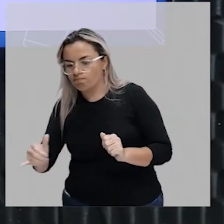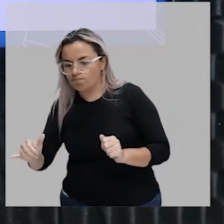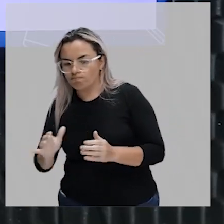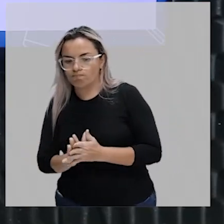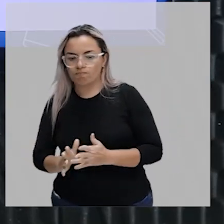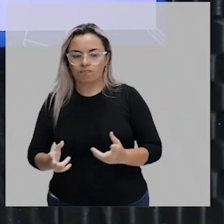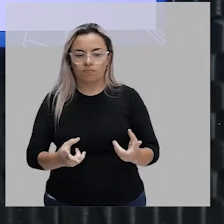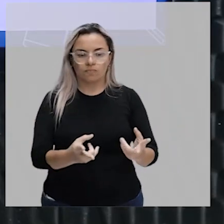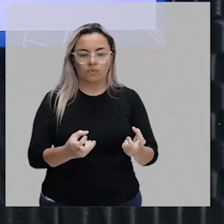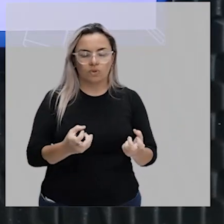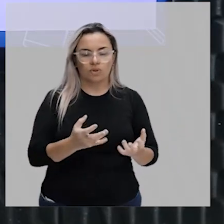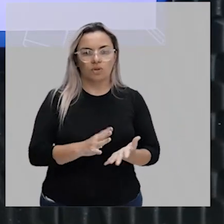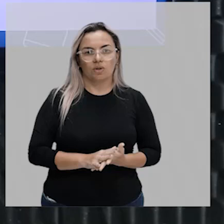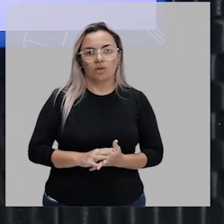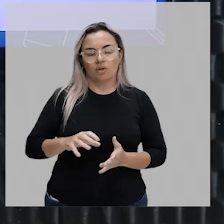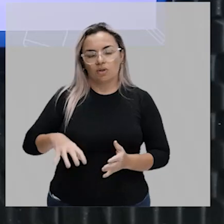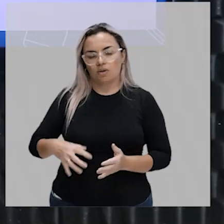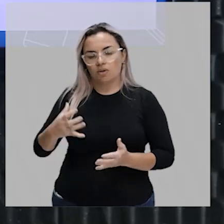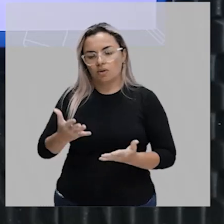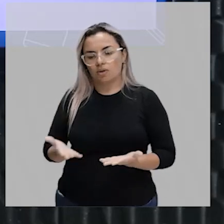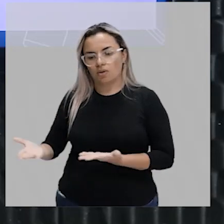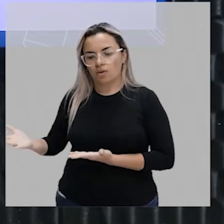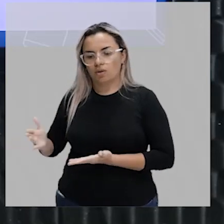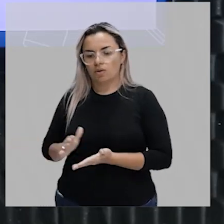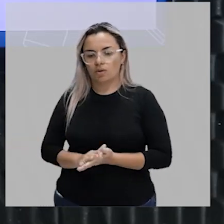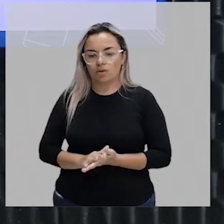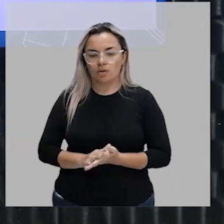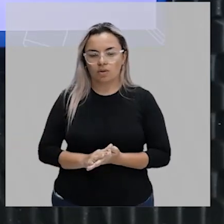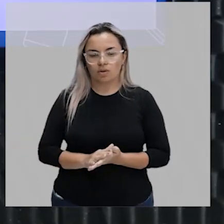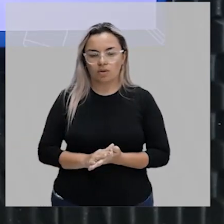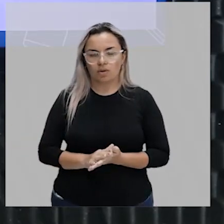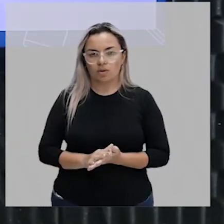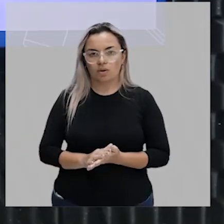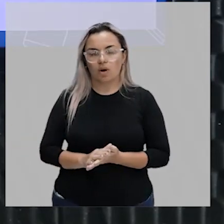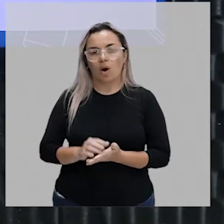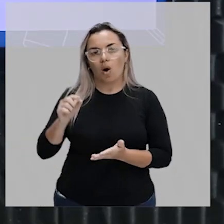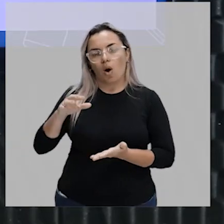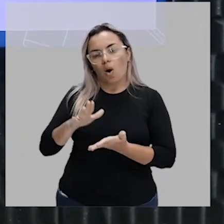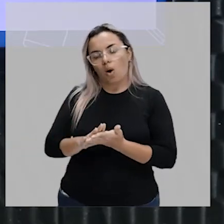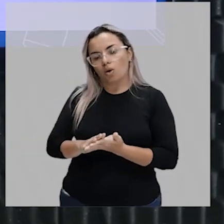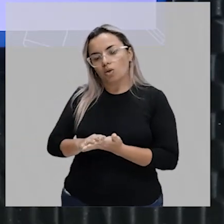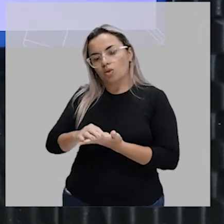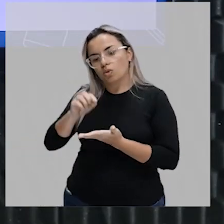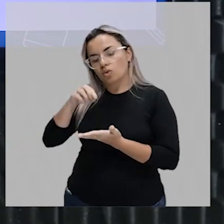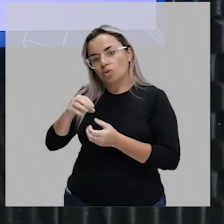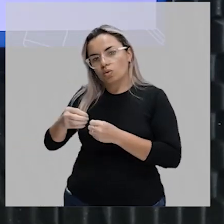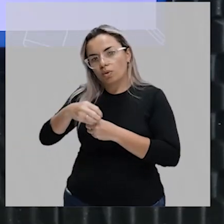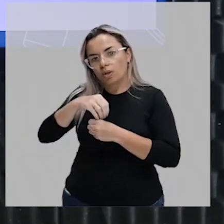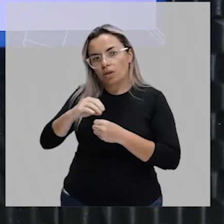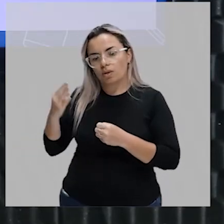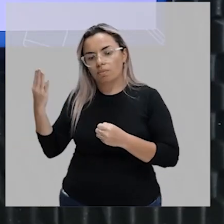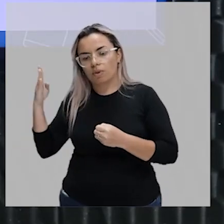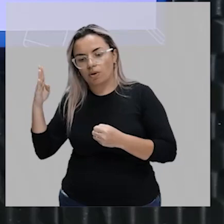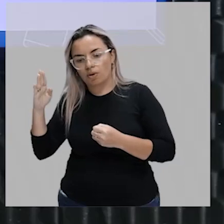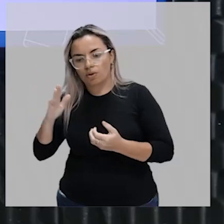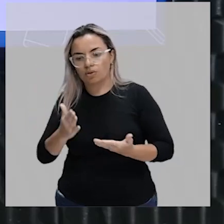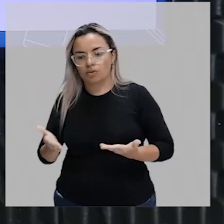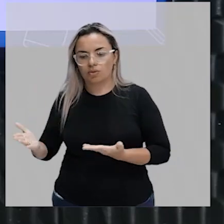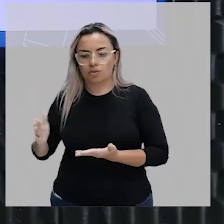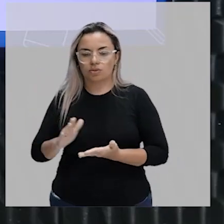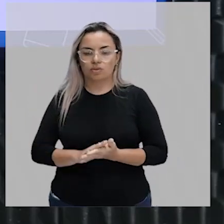pessoal, que ocorreu formação de compostos orgânicos. O aminoácido é um composto orgânico,